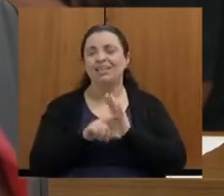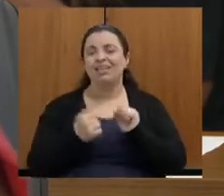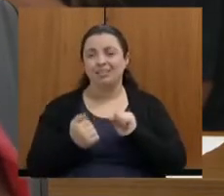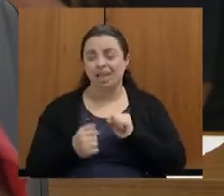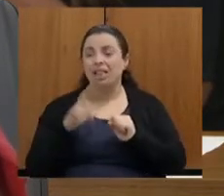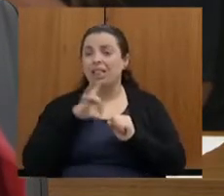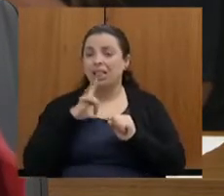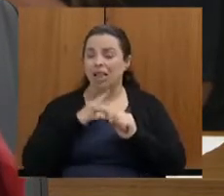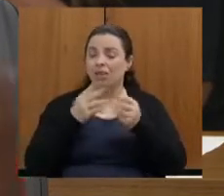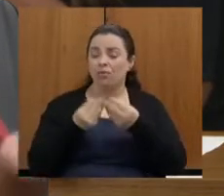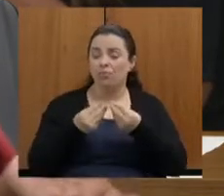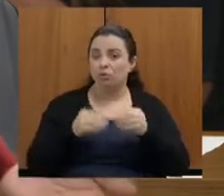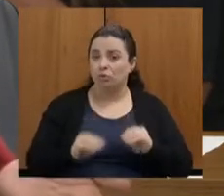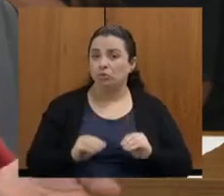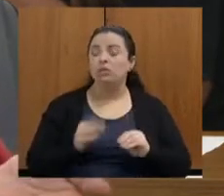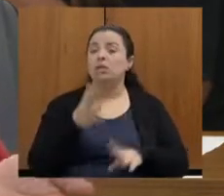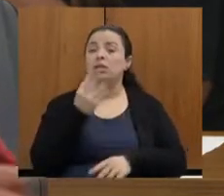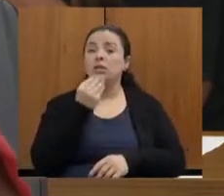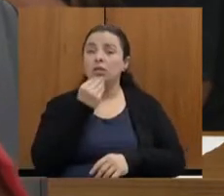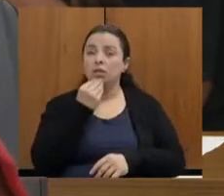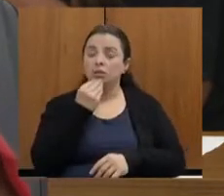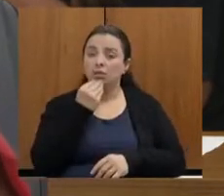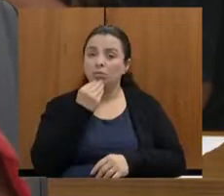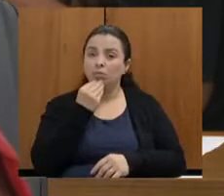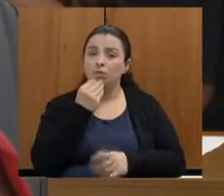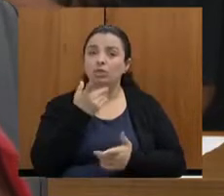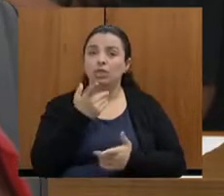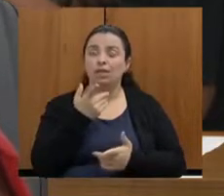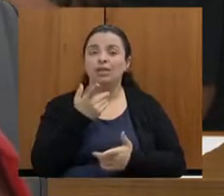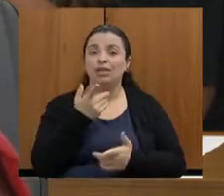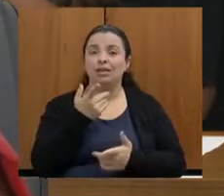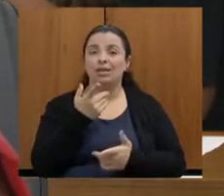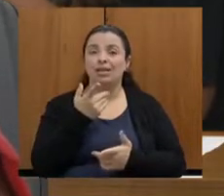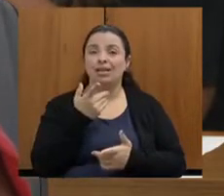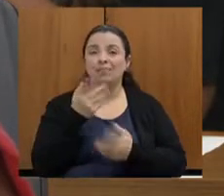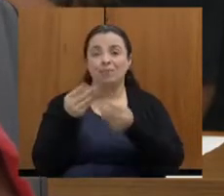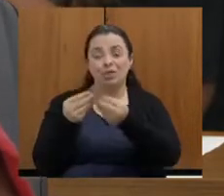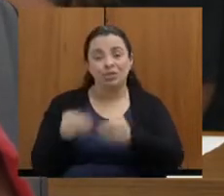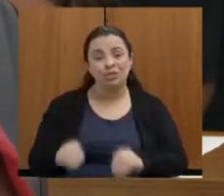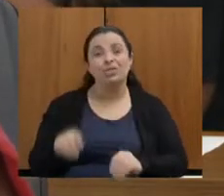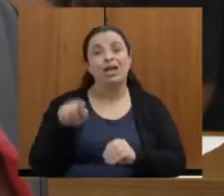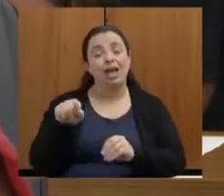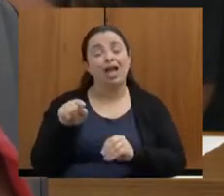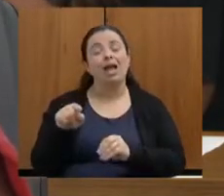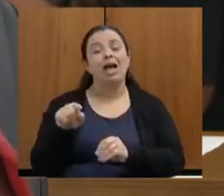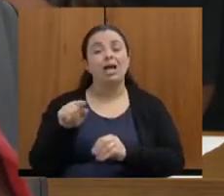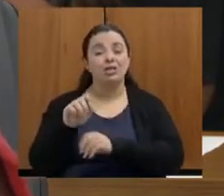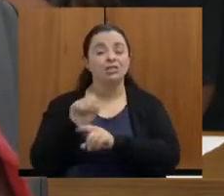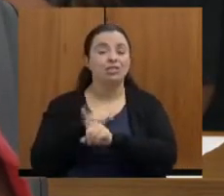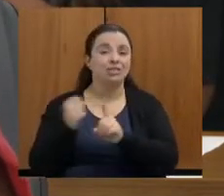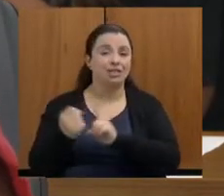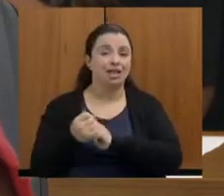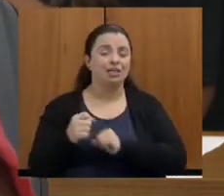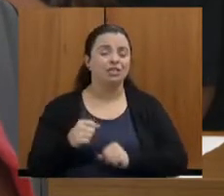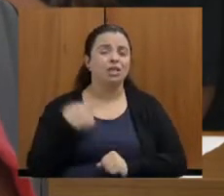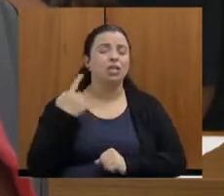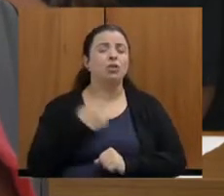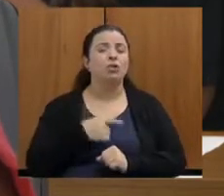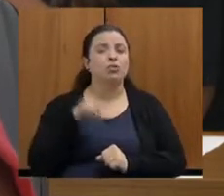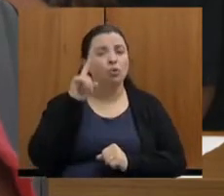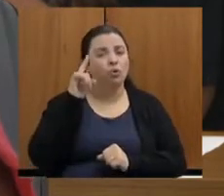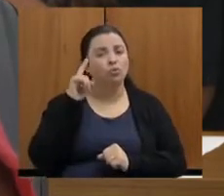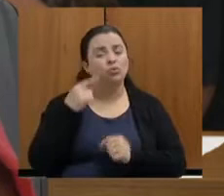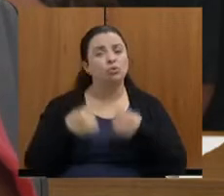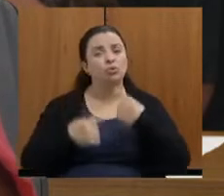danos que poderiam e o barão esse mal a nossa sociedade então nós vamos discutir uma memória a partir